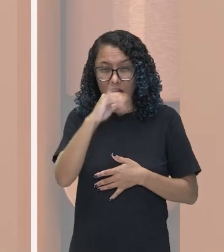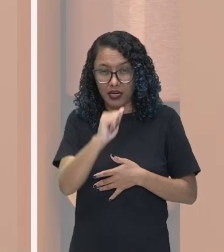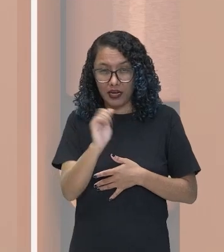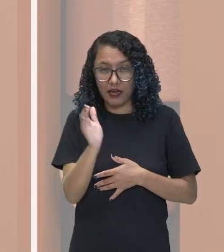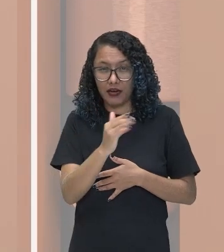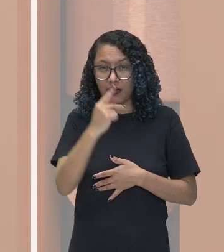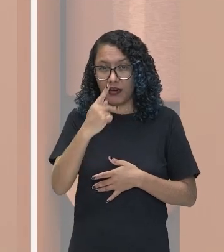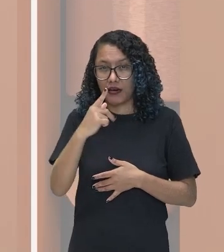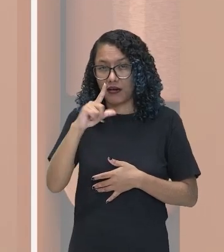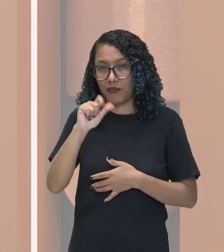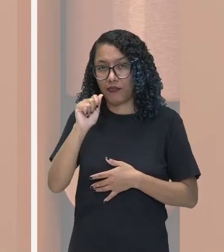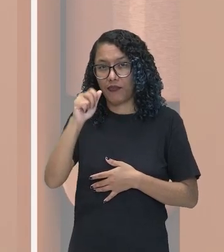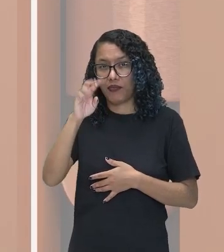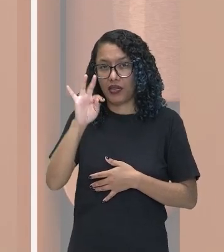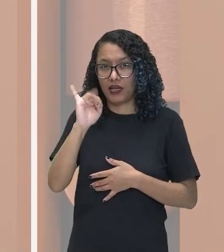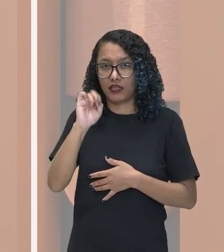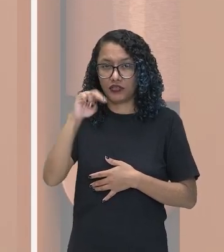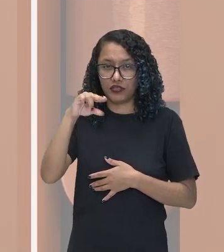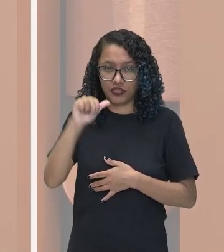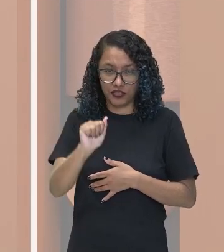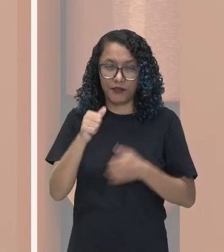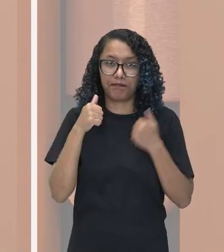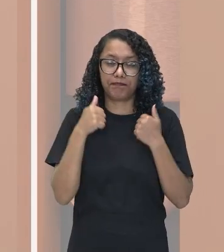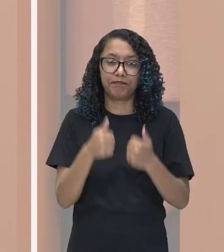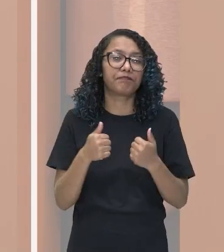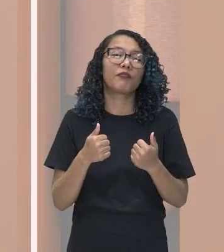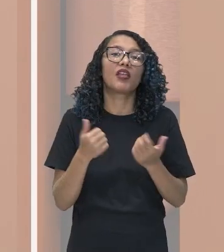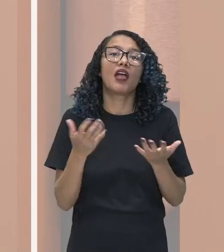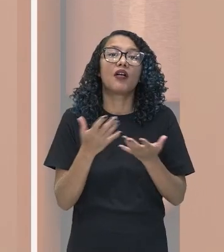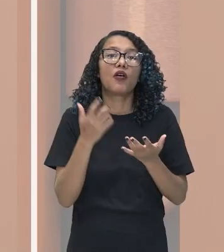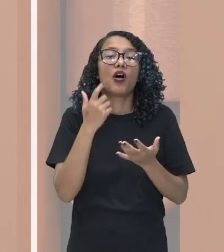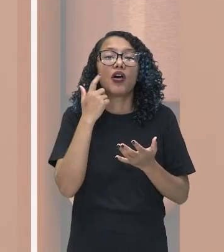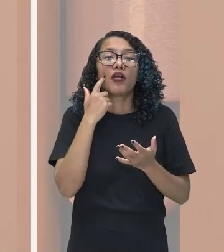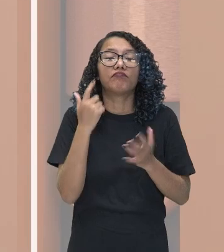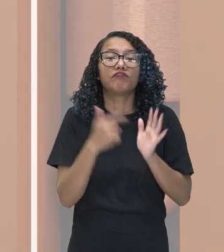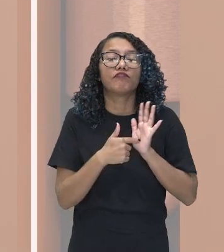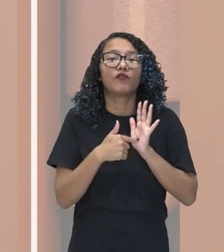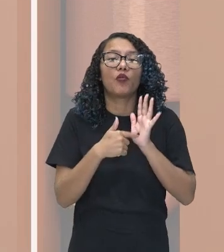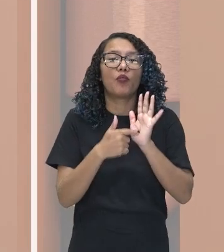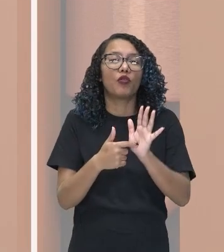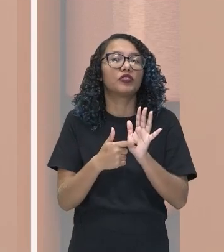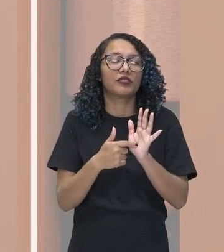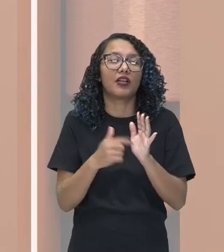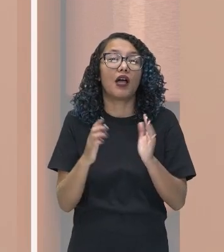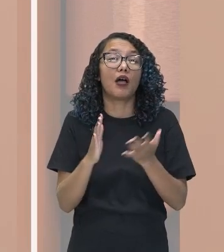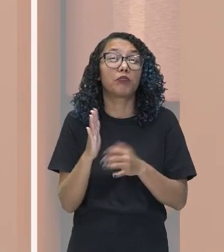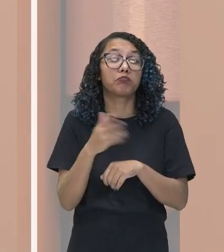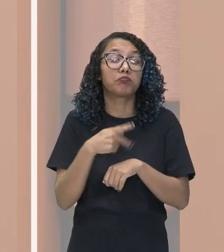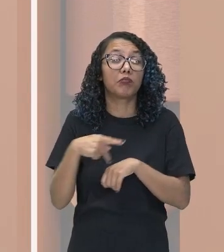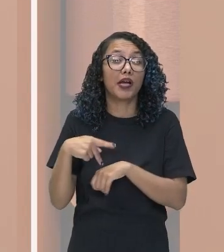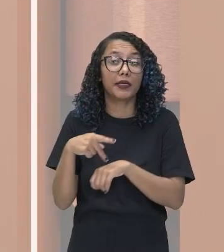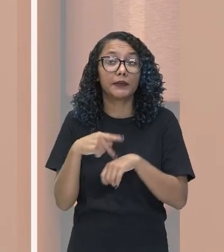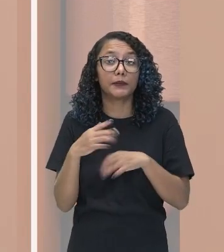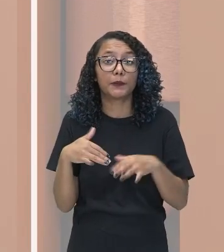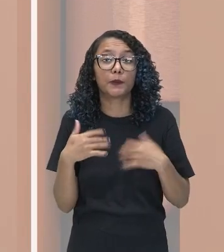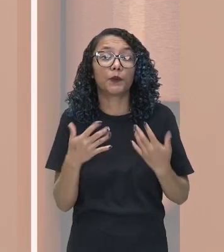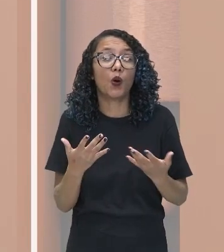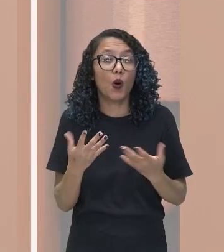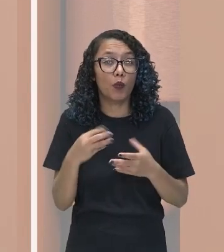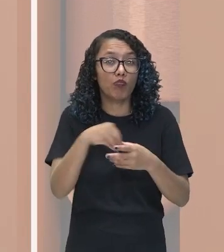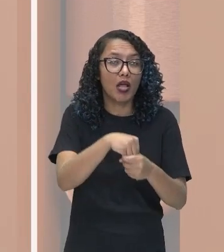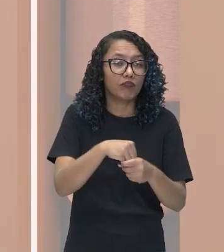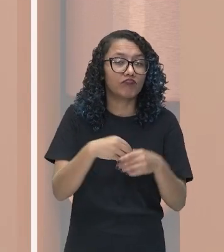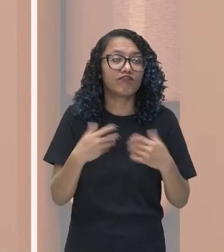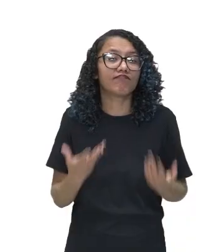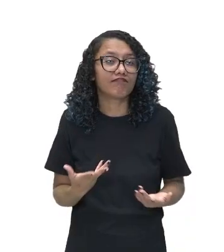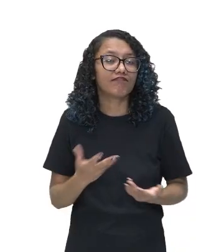olhada aí, para visualizar, para saber quais são esses países que constituem a América Latina.